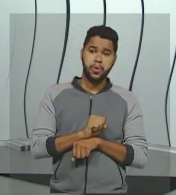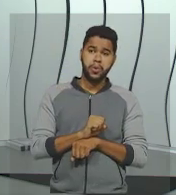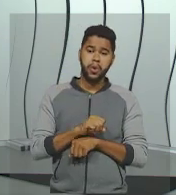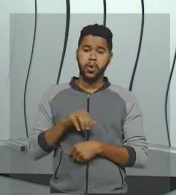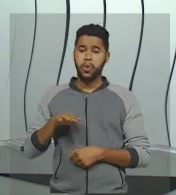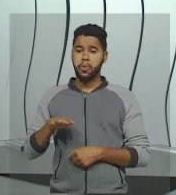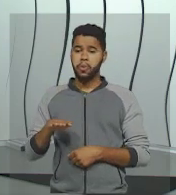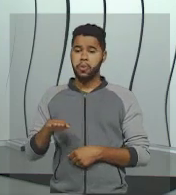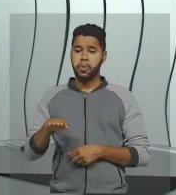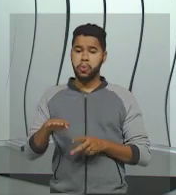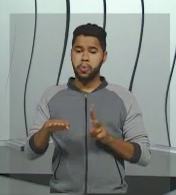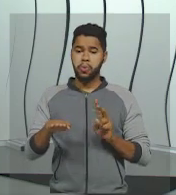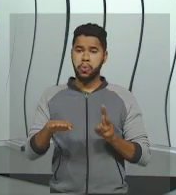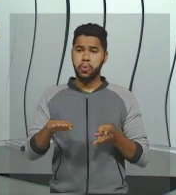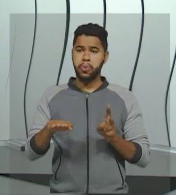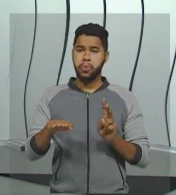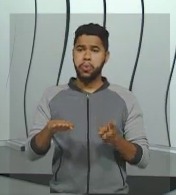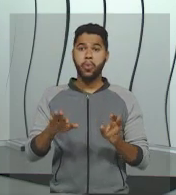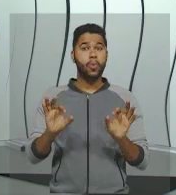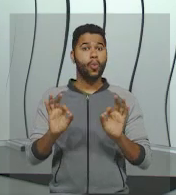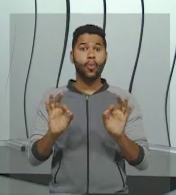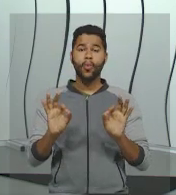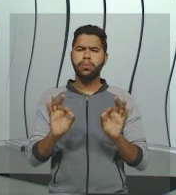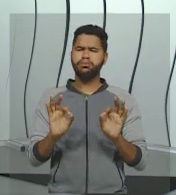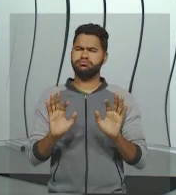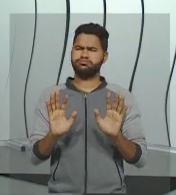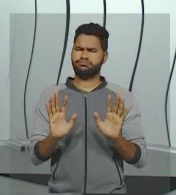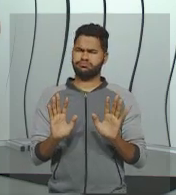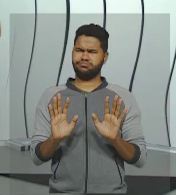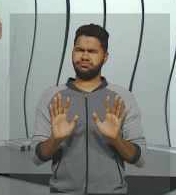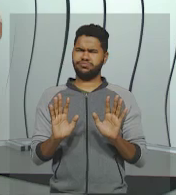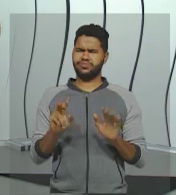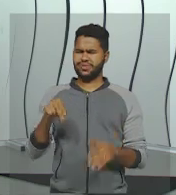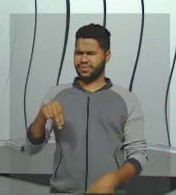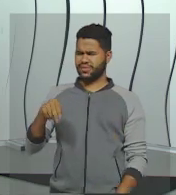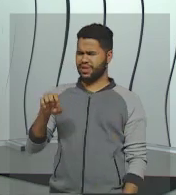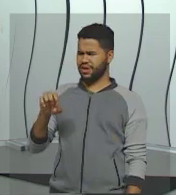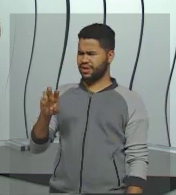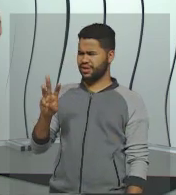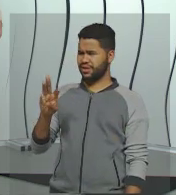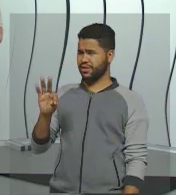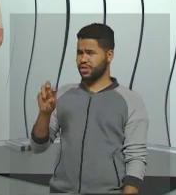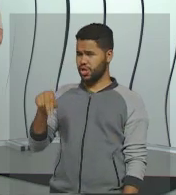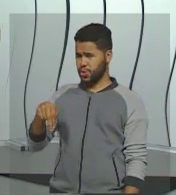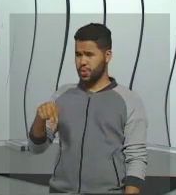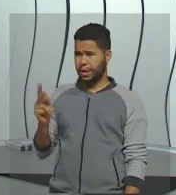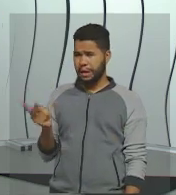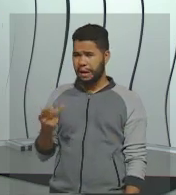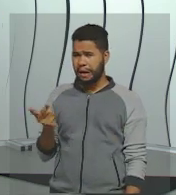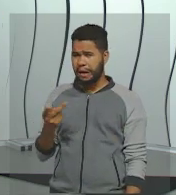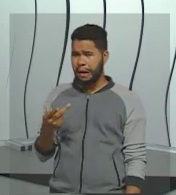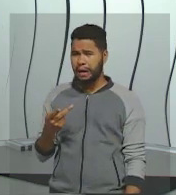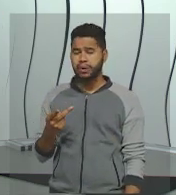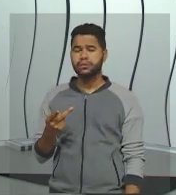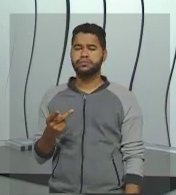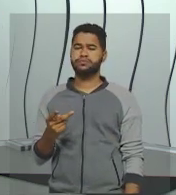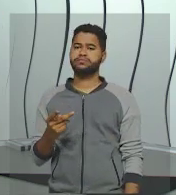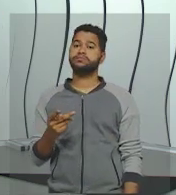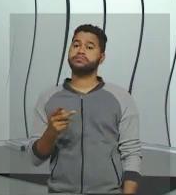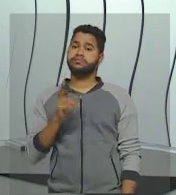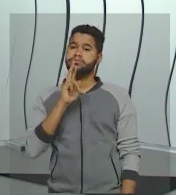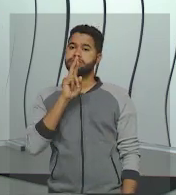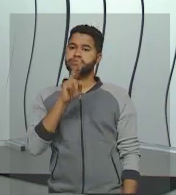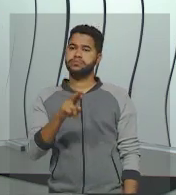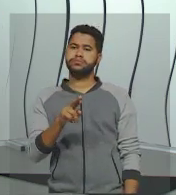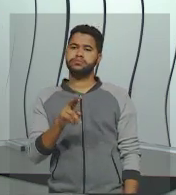em movimento retilíneo uniforme. Então, peraí, quer dizer que Newton estava errado quando ele afirmou aquilo para vocês? A